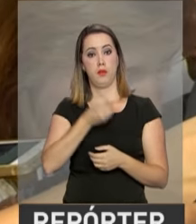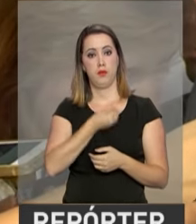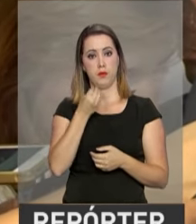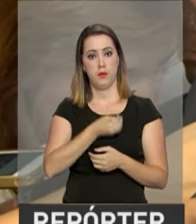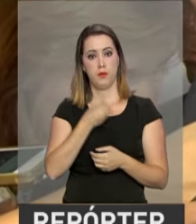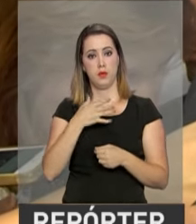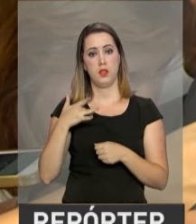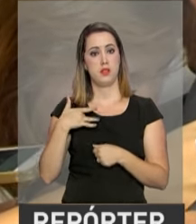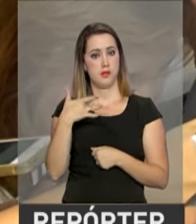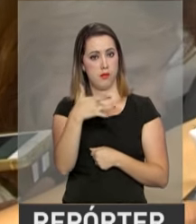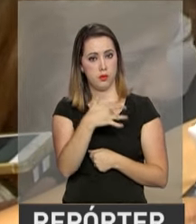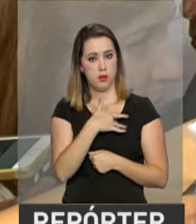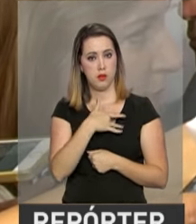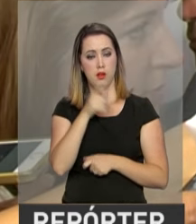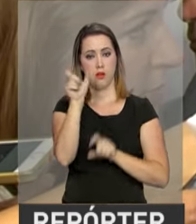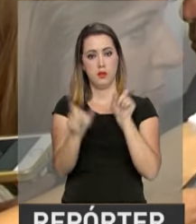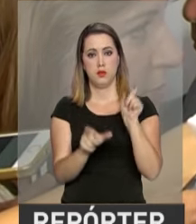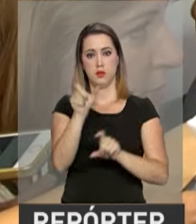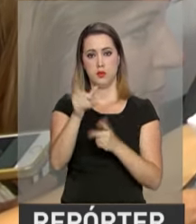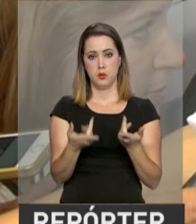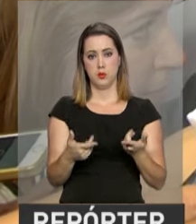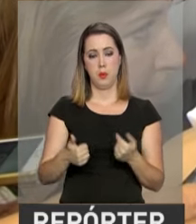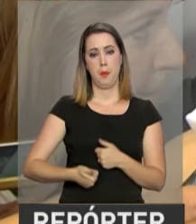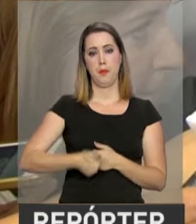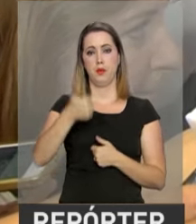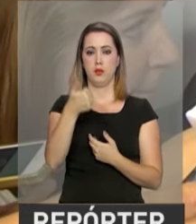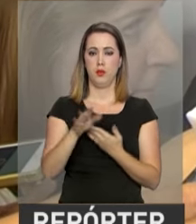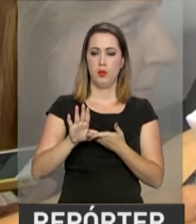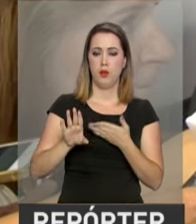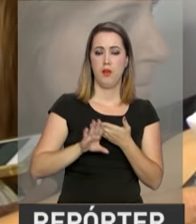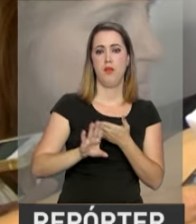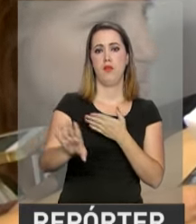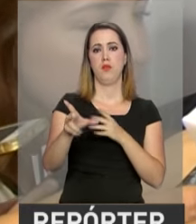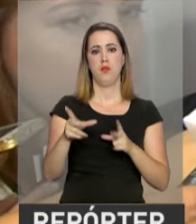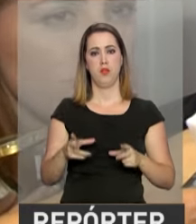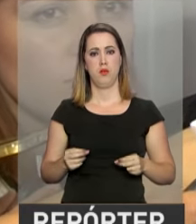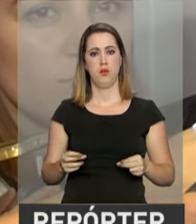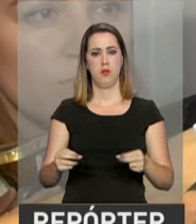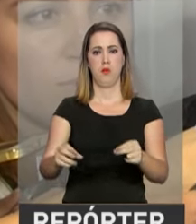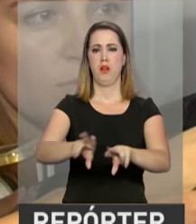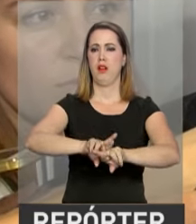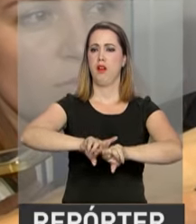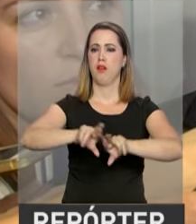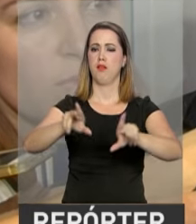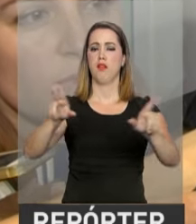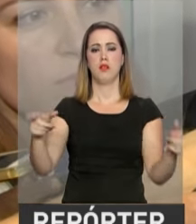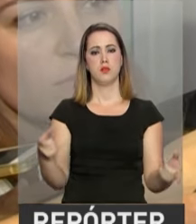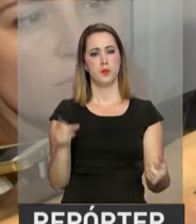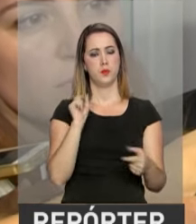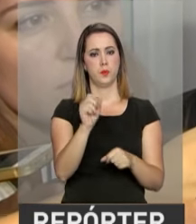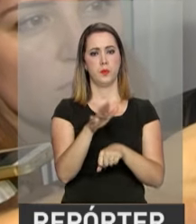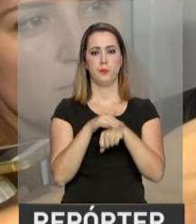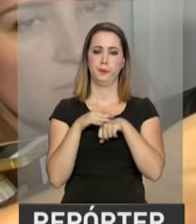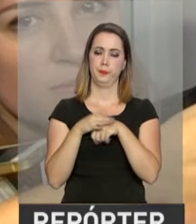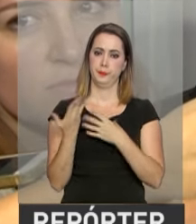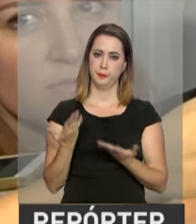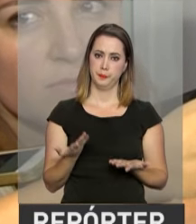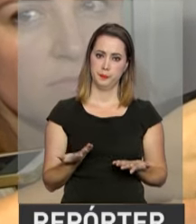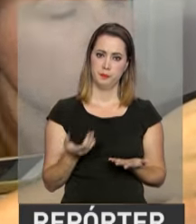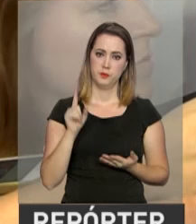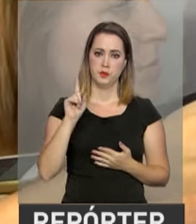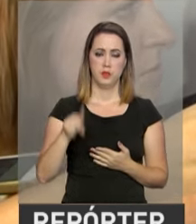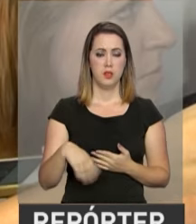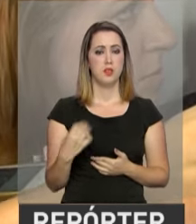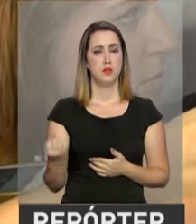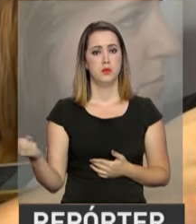as pessoas melhorando reúne ba de imunidade combatem câncer e outras doenças artrite reumatóide é uma uma